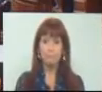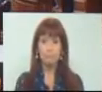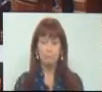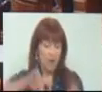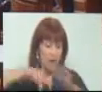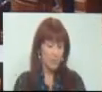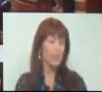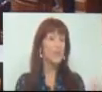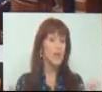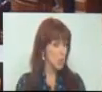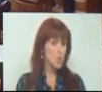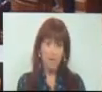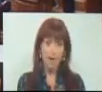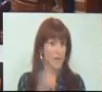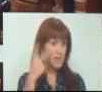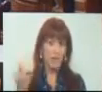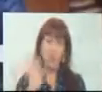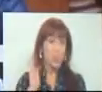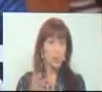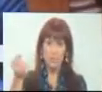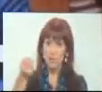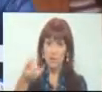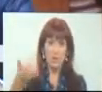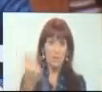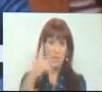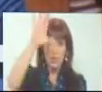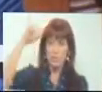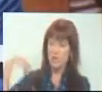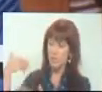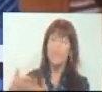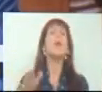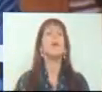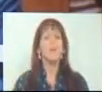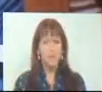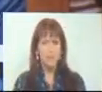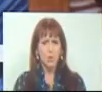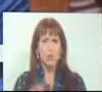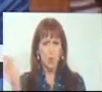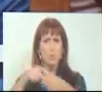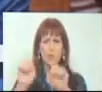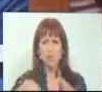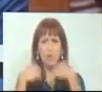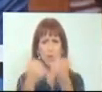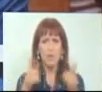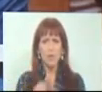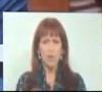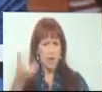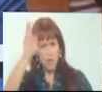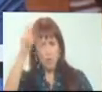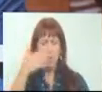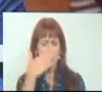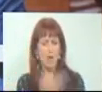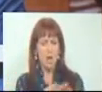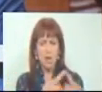São reformas profundas, sem paralelo nas últimas governações. Fizemos-las em coesão, com os parceiros sociais, com a coragem